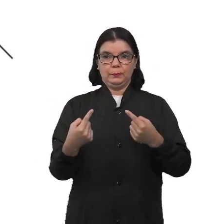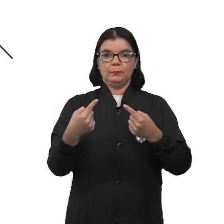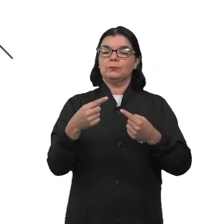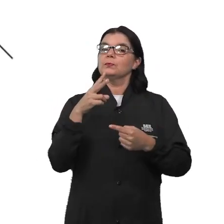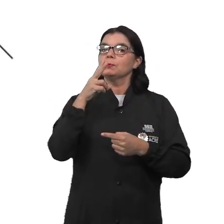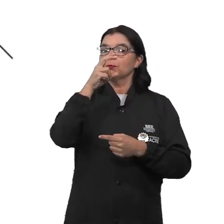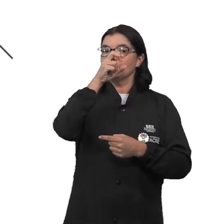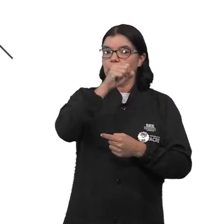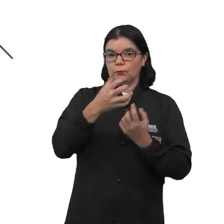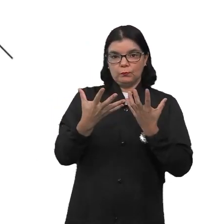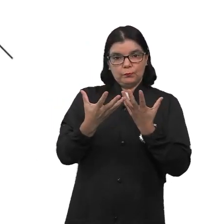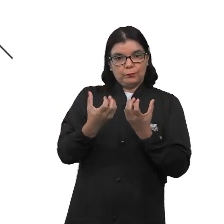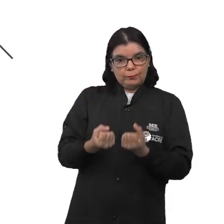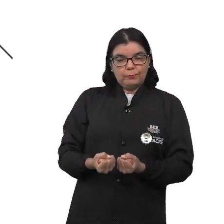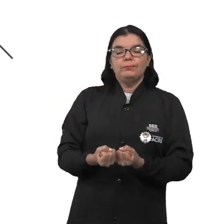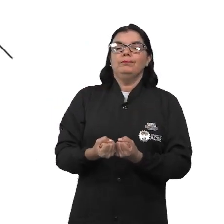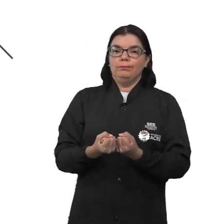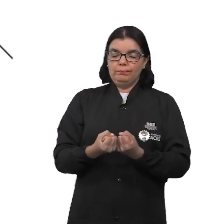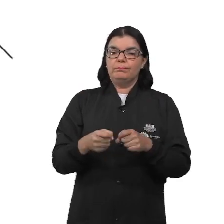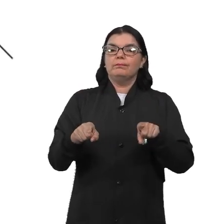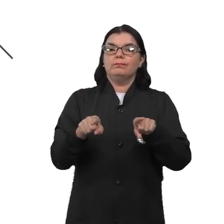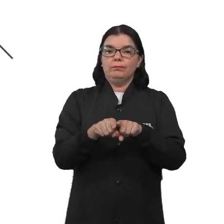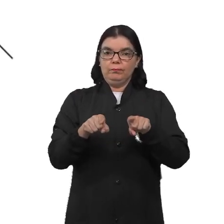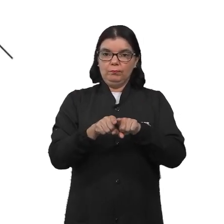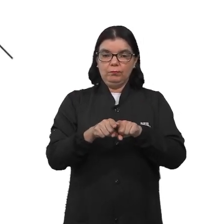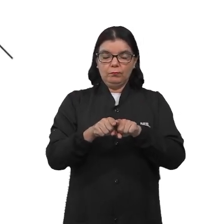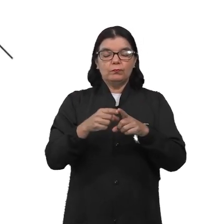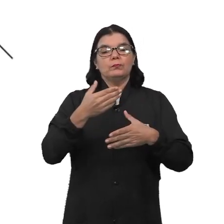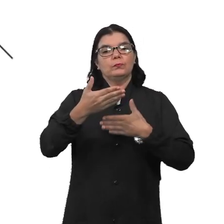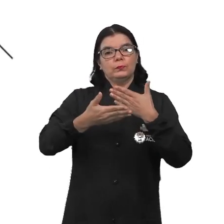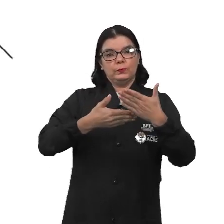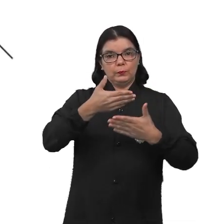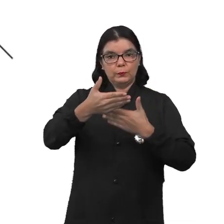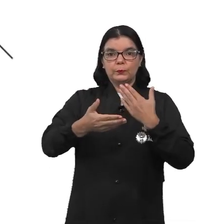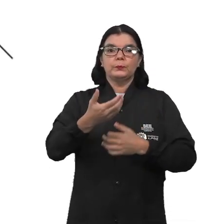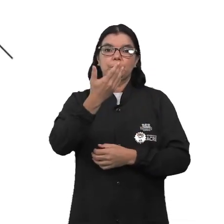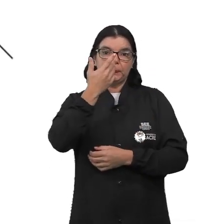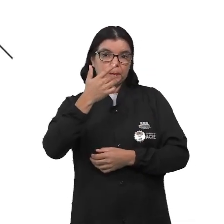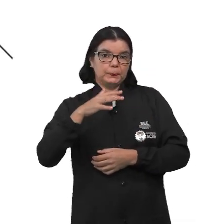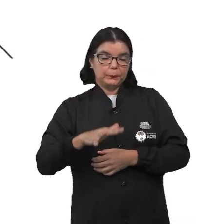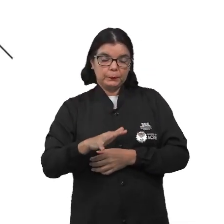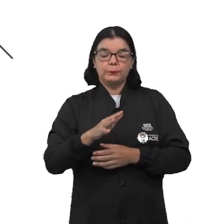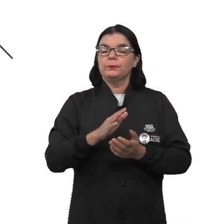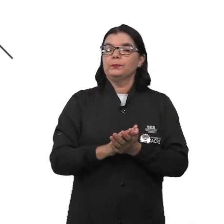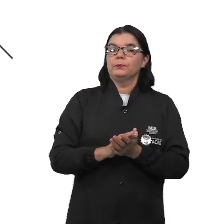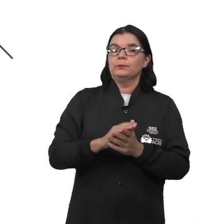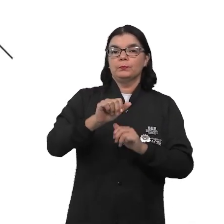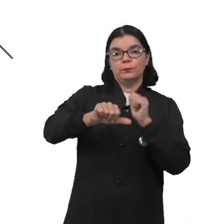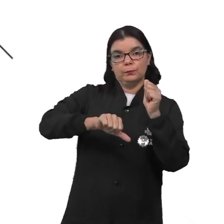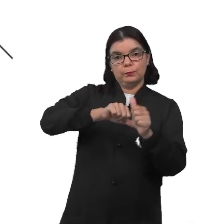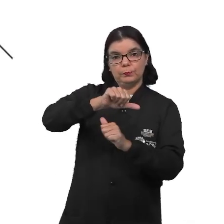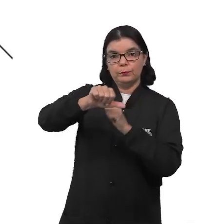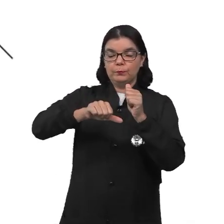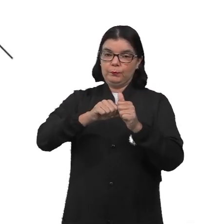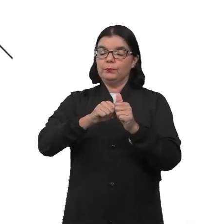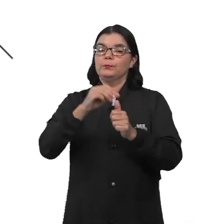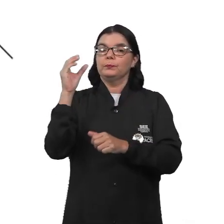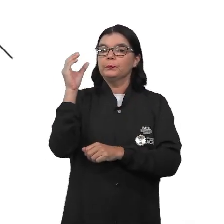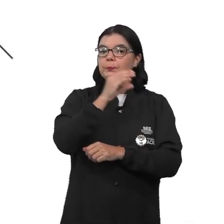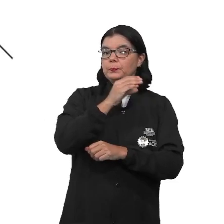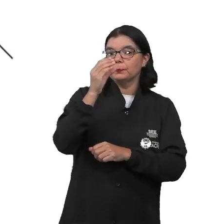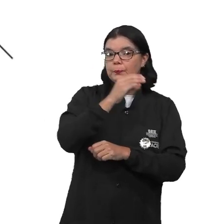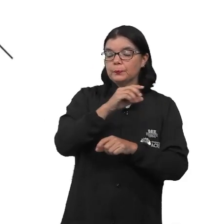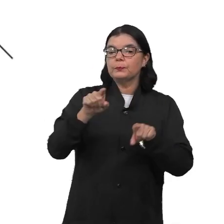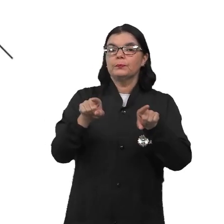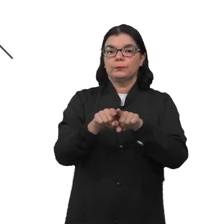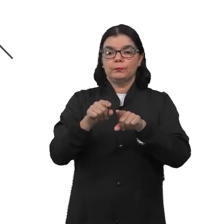força gravitacional que permanece atuando no garoto modifica a direção da sua velocidade, fazendo